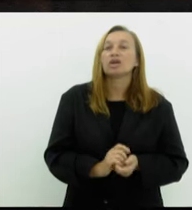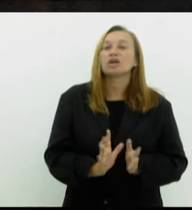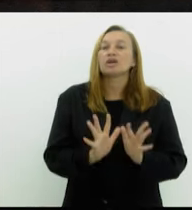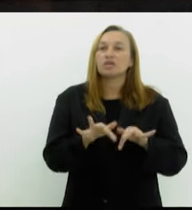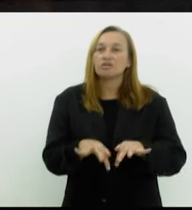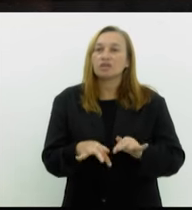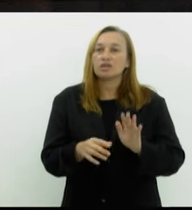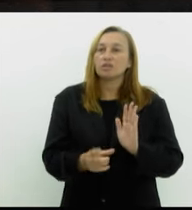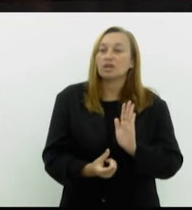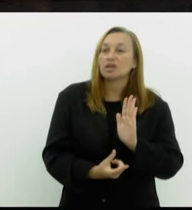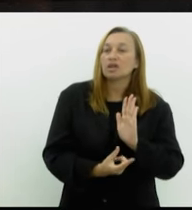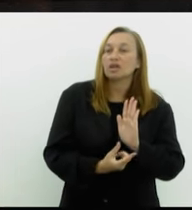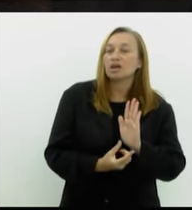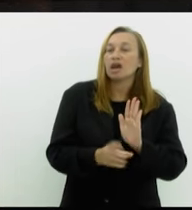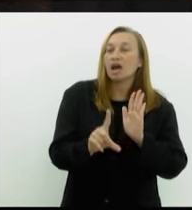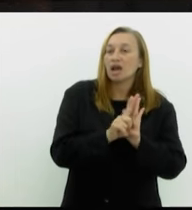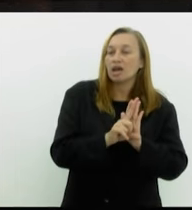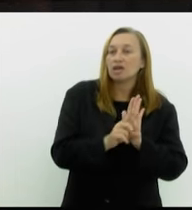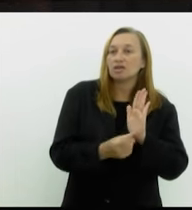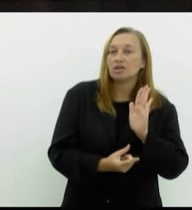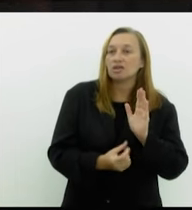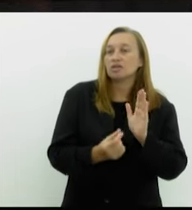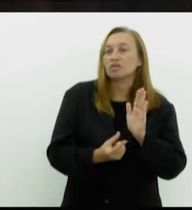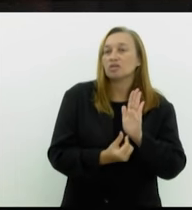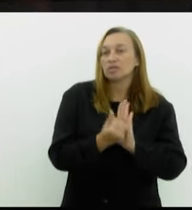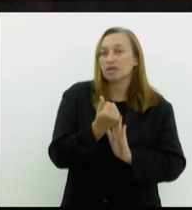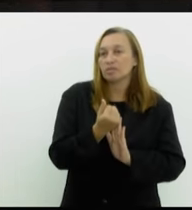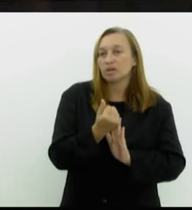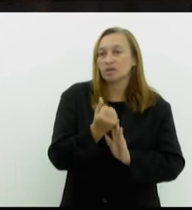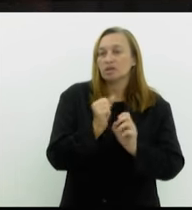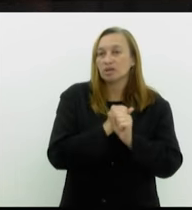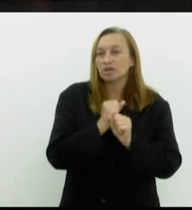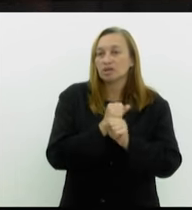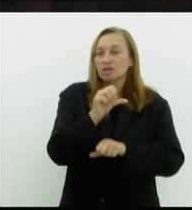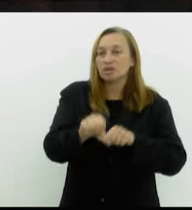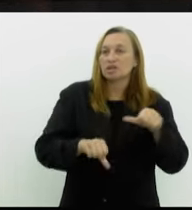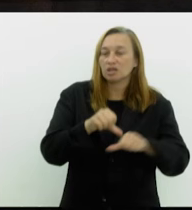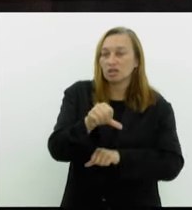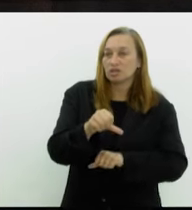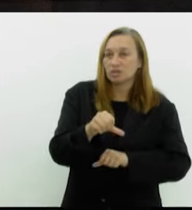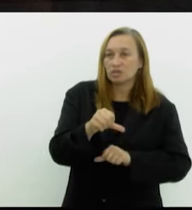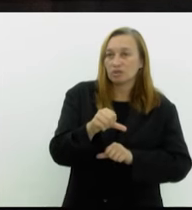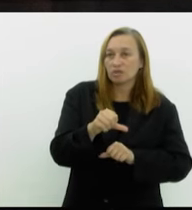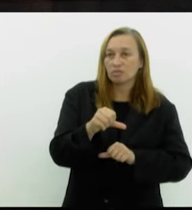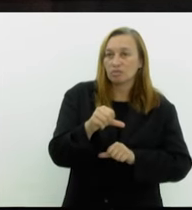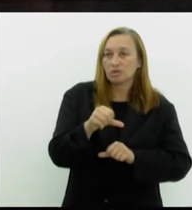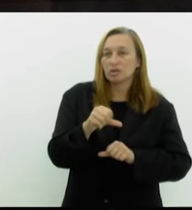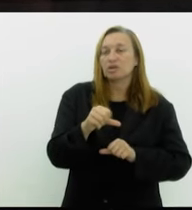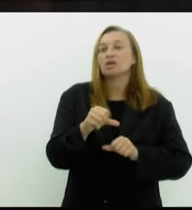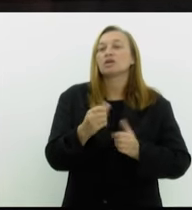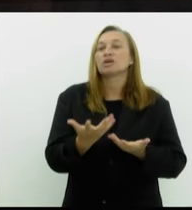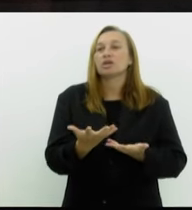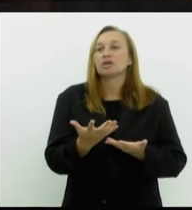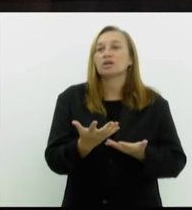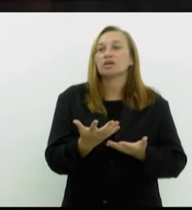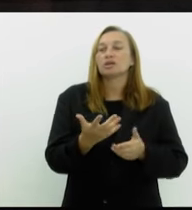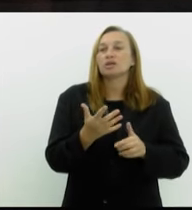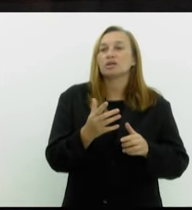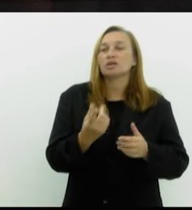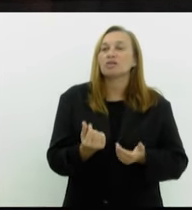de Orçamento Anual, que transforma as metas em valores dividido por programa de trabalhos, etc.,